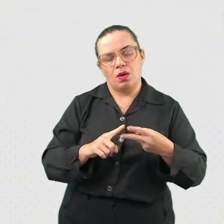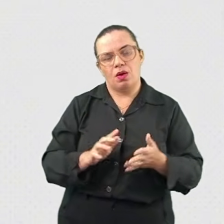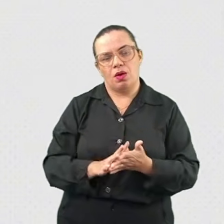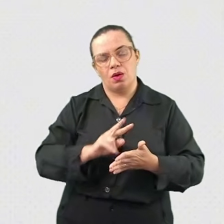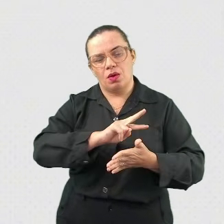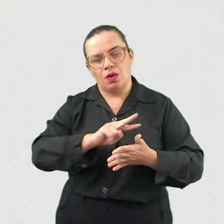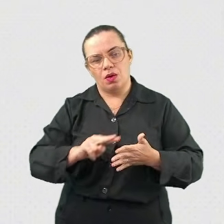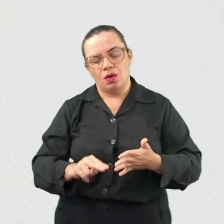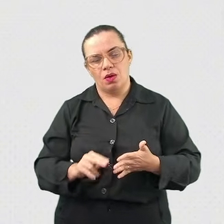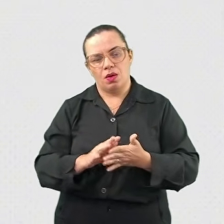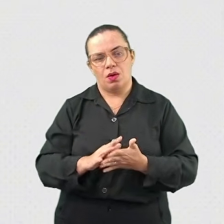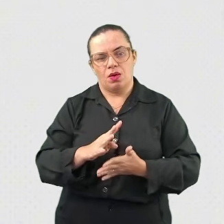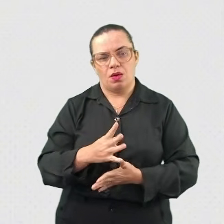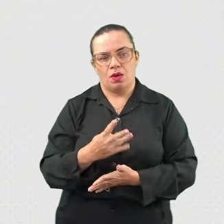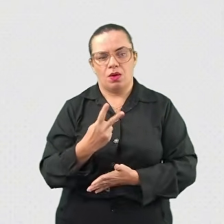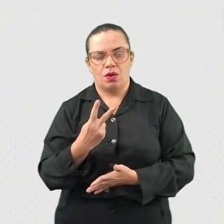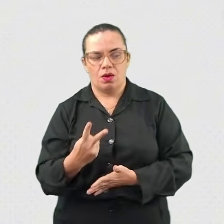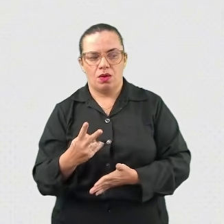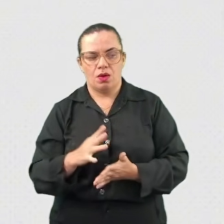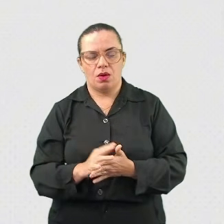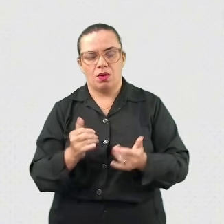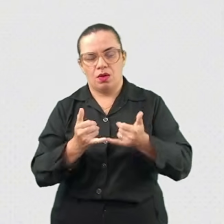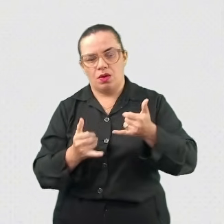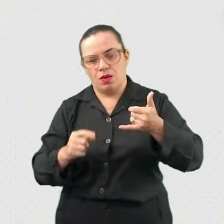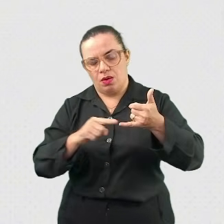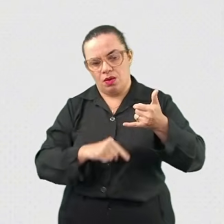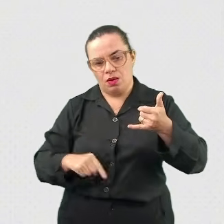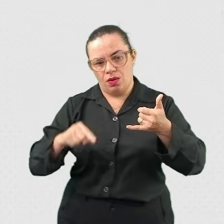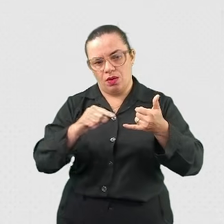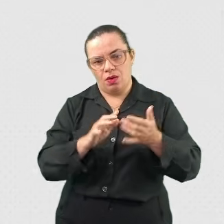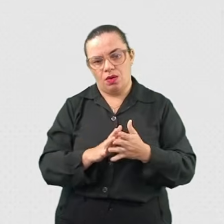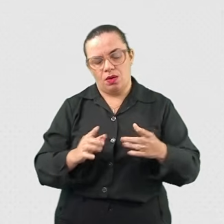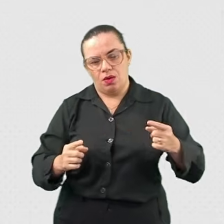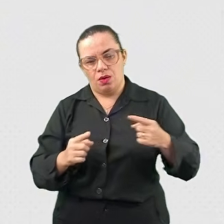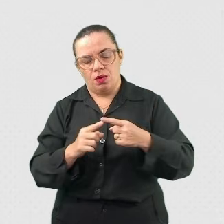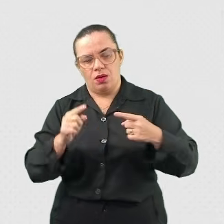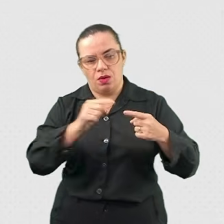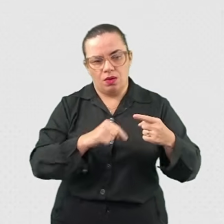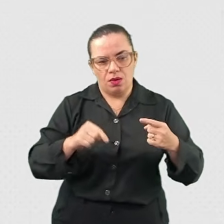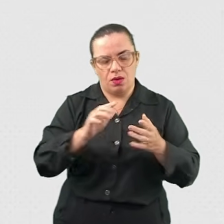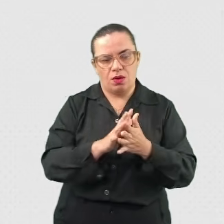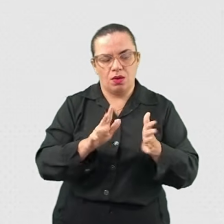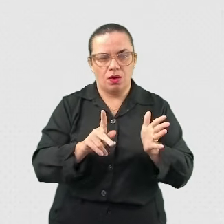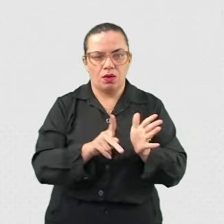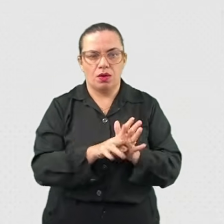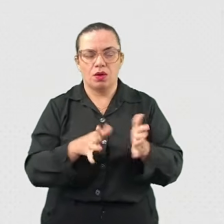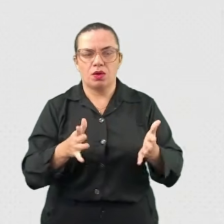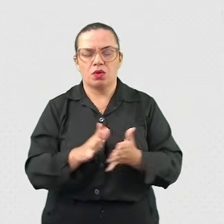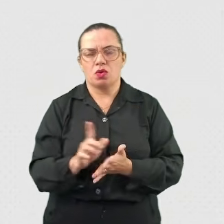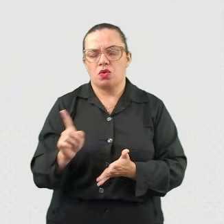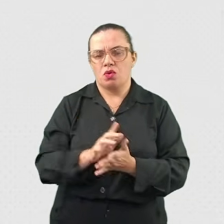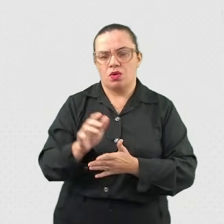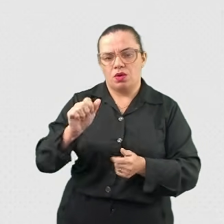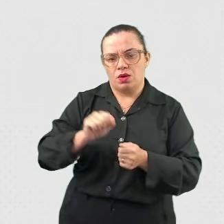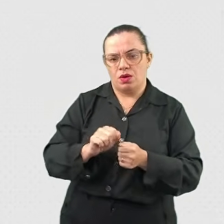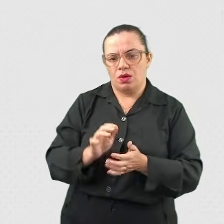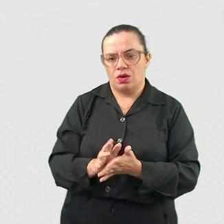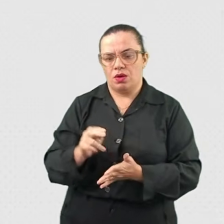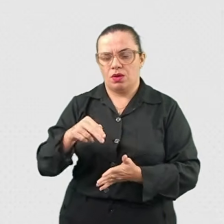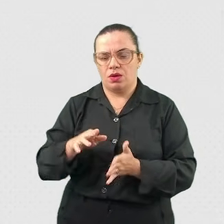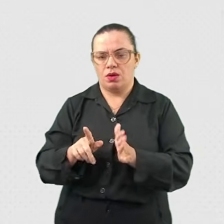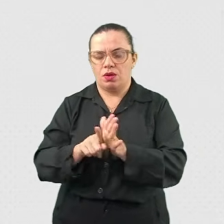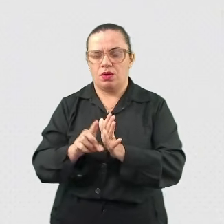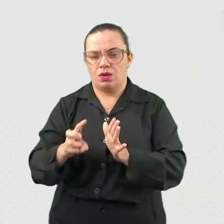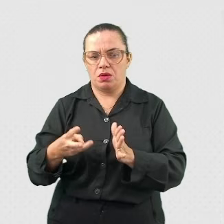muitas diagonais. Na verdade, um vértice, turma, ele só não faz diagonal com ele próprio, né? Por que esse n-3? Porque ele não faz diagonal